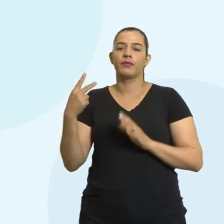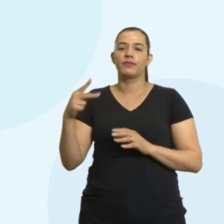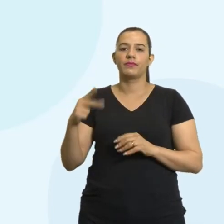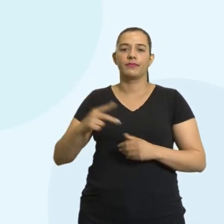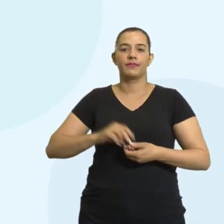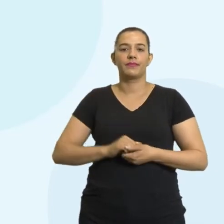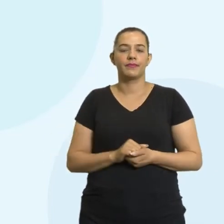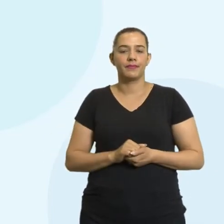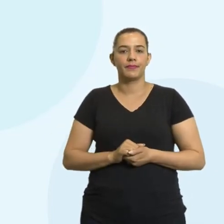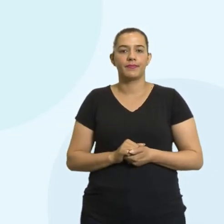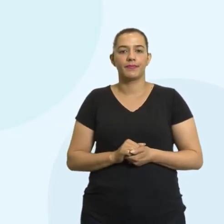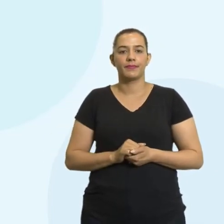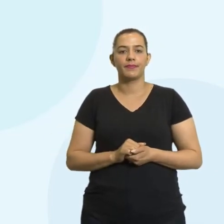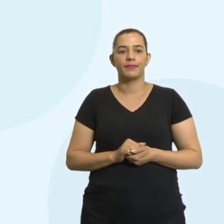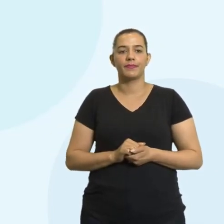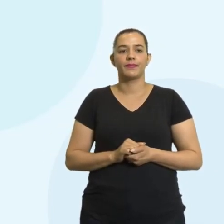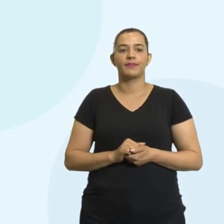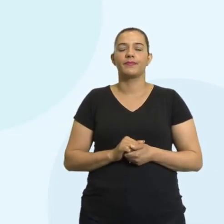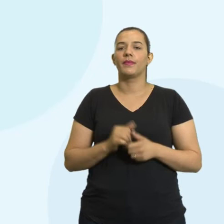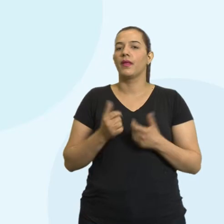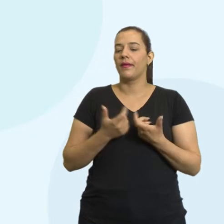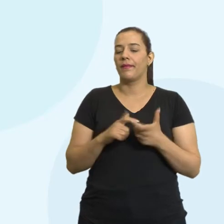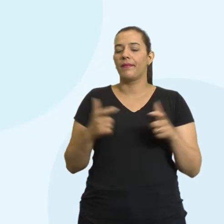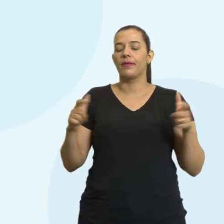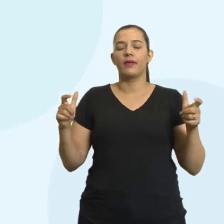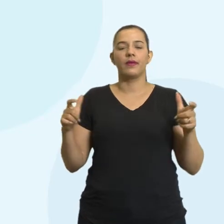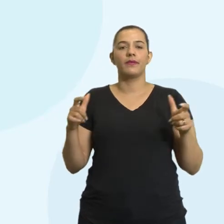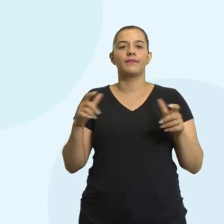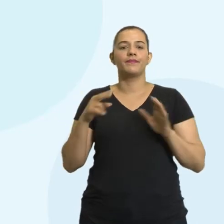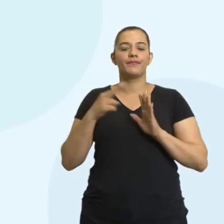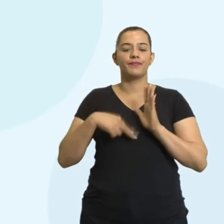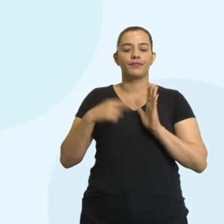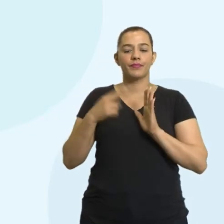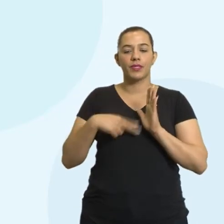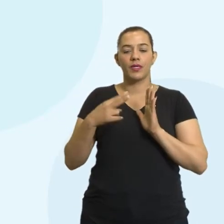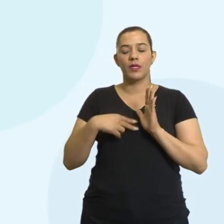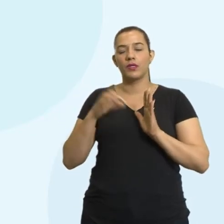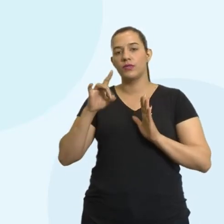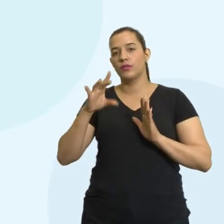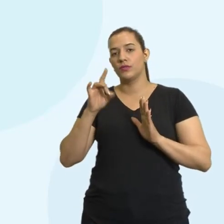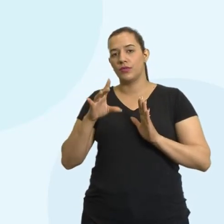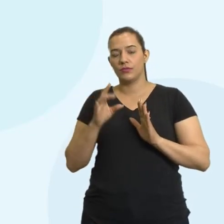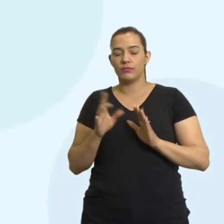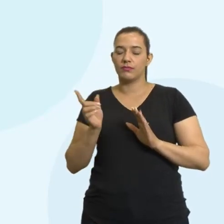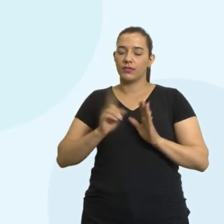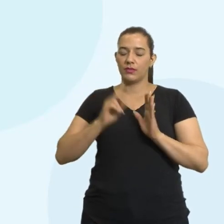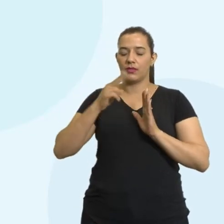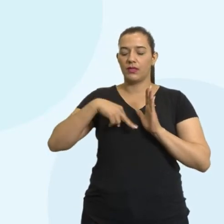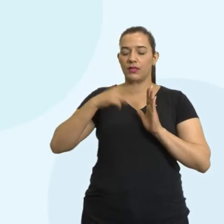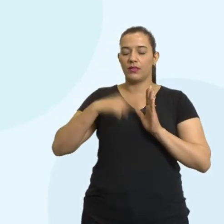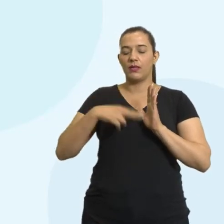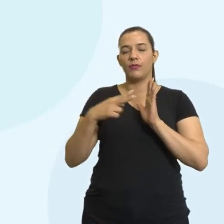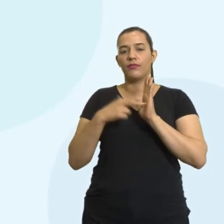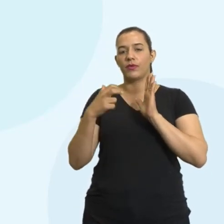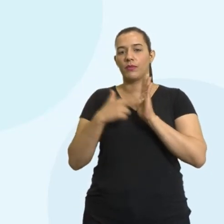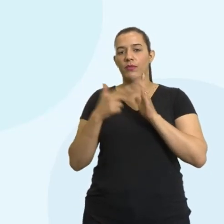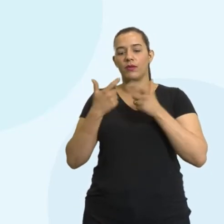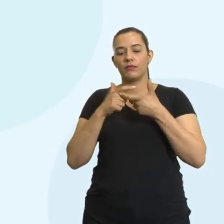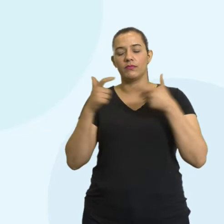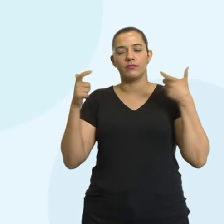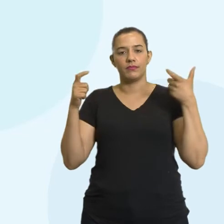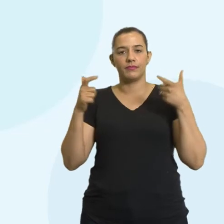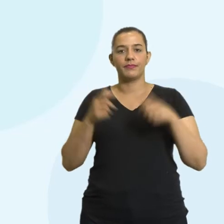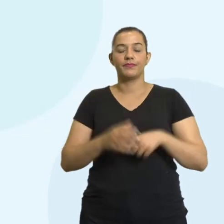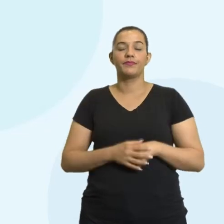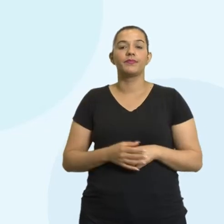Maristela falou no vídeo, né? Ampliar o repertório. Ler para ampliar o repertório, né?